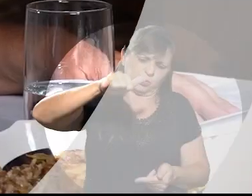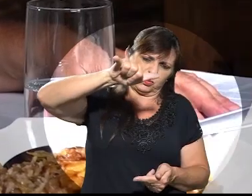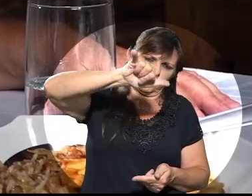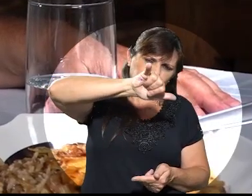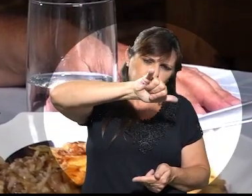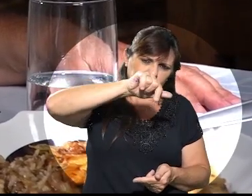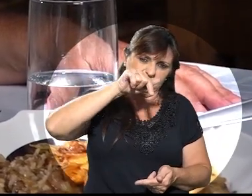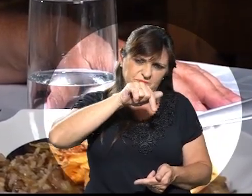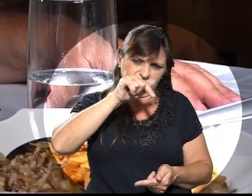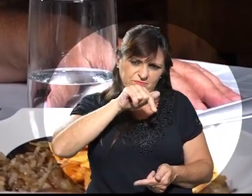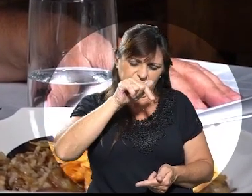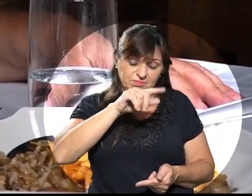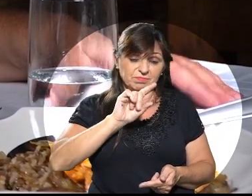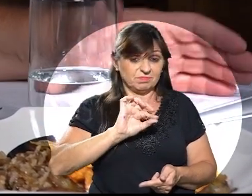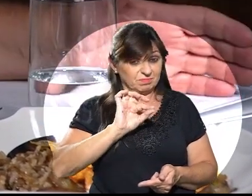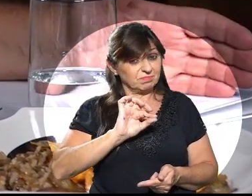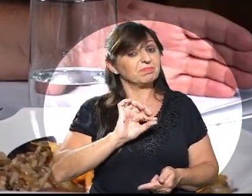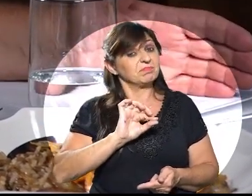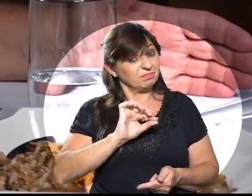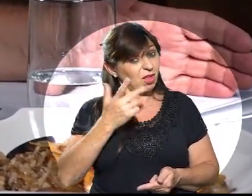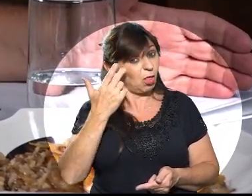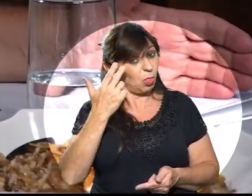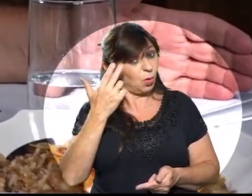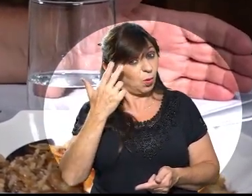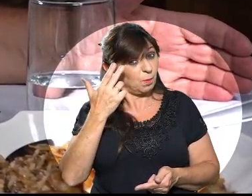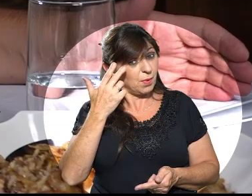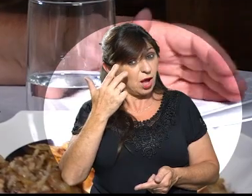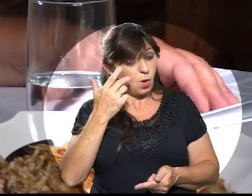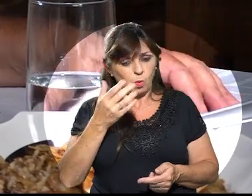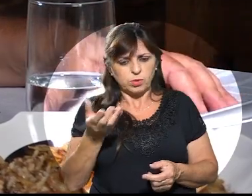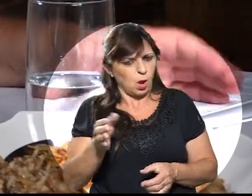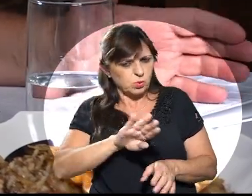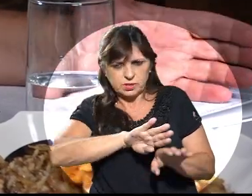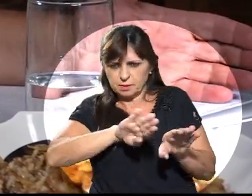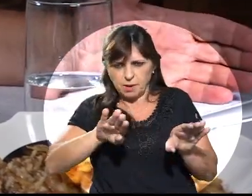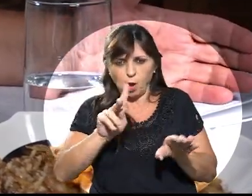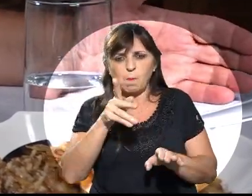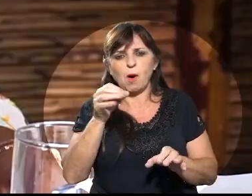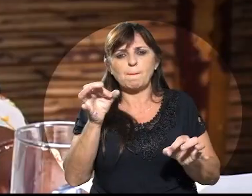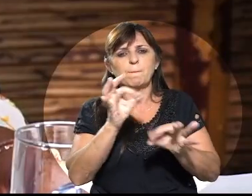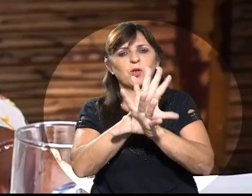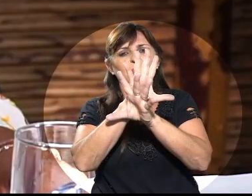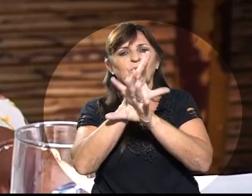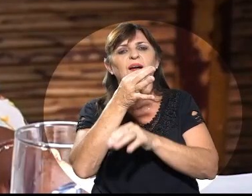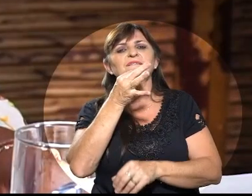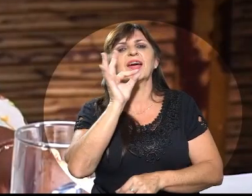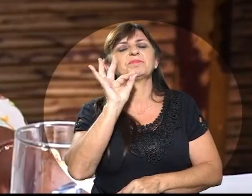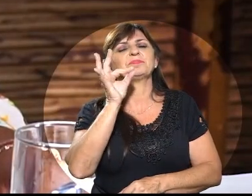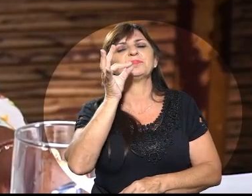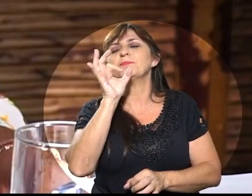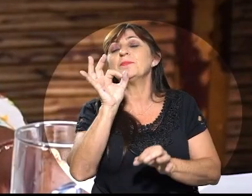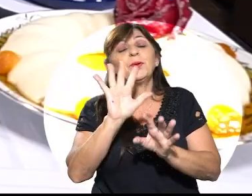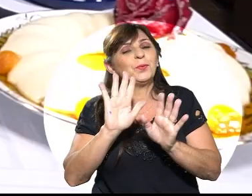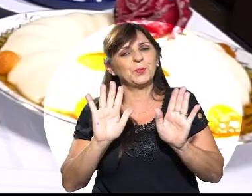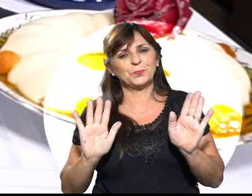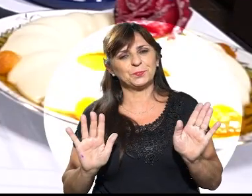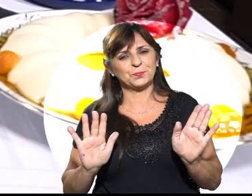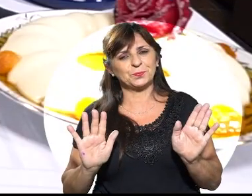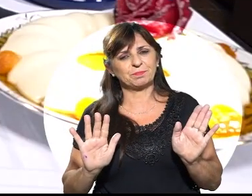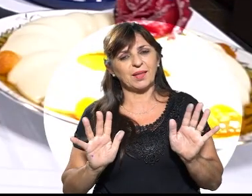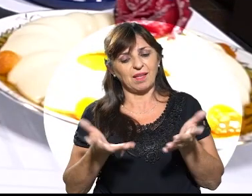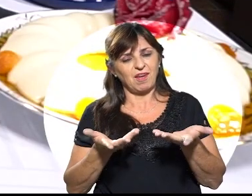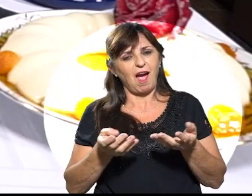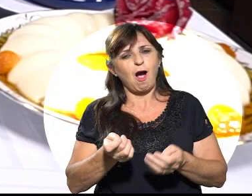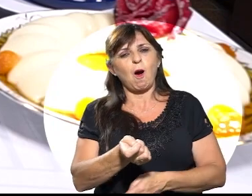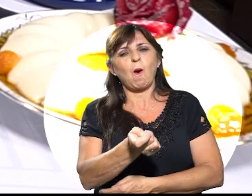Estamos chegando ao final do prato árabe. Wahid, eu gostaria que tu falasse um pouquinho agora do que nós temos na mesa. Fizemos, então, esse arroz com